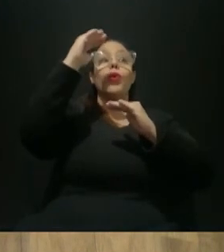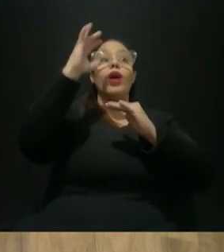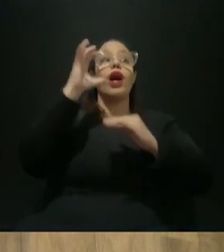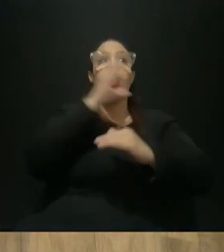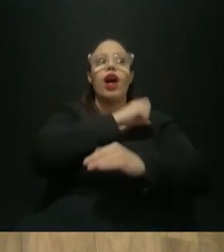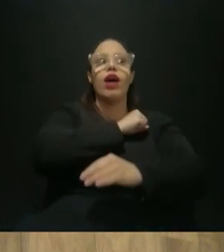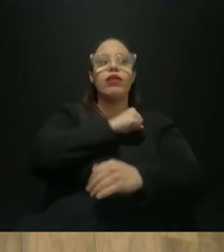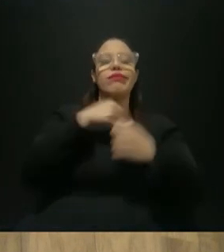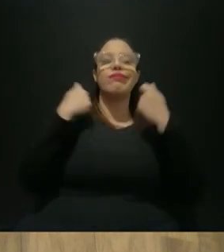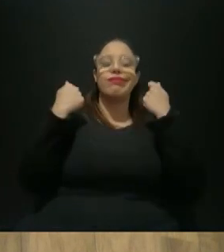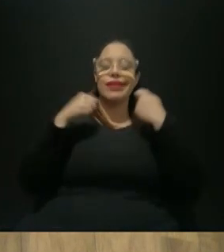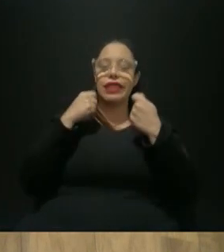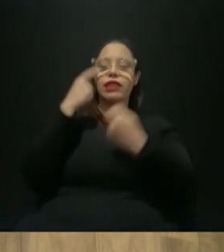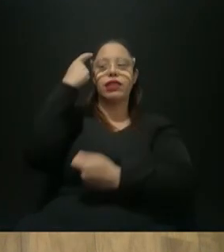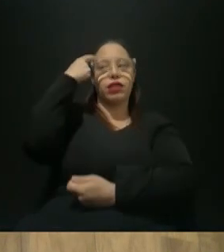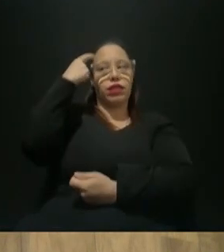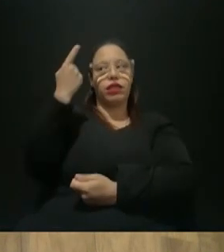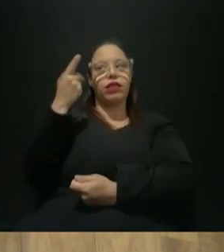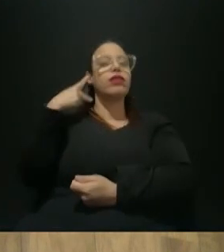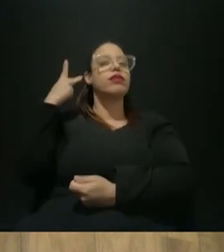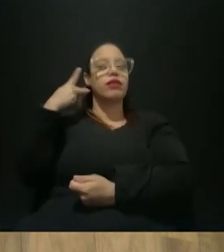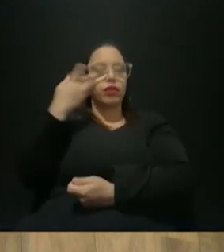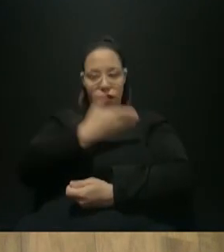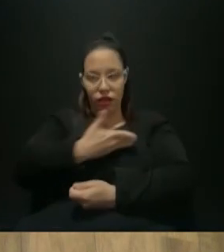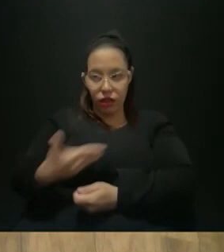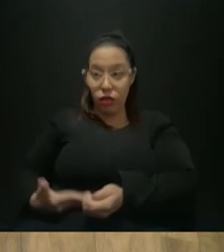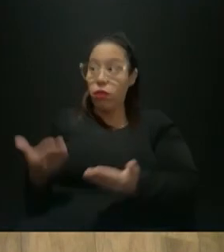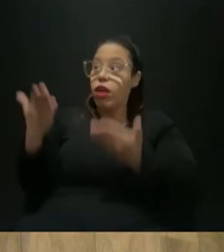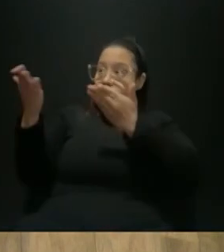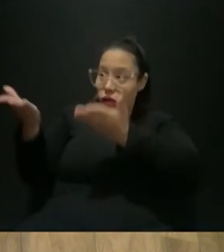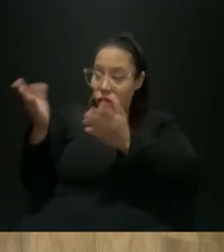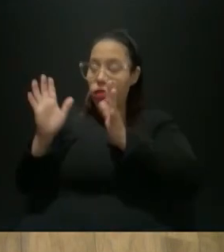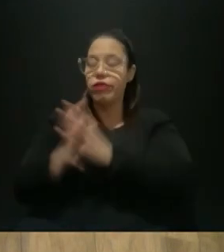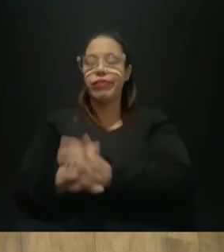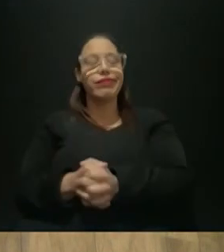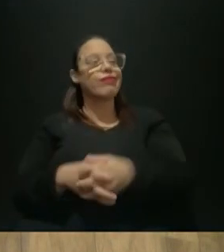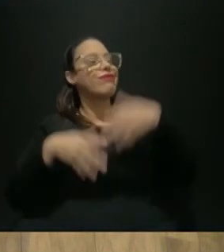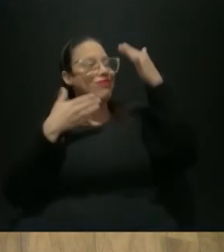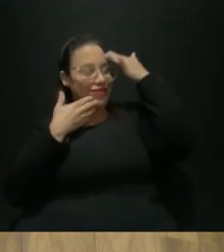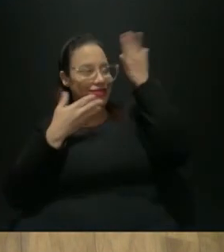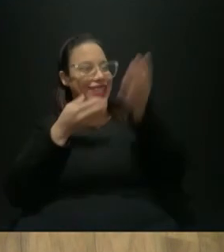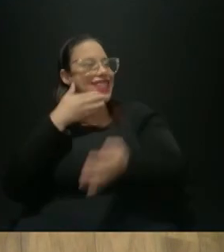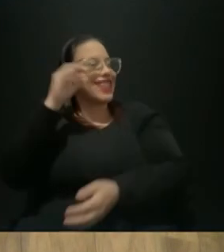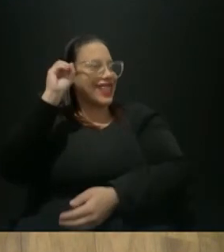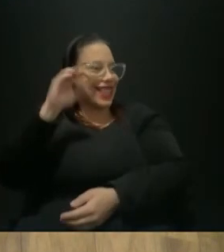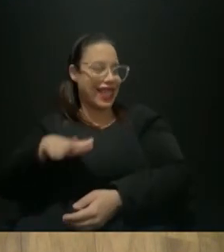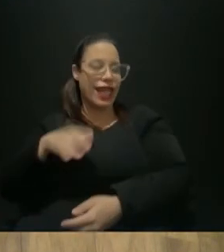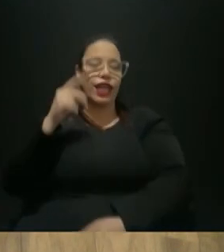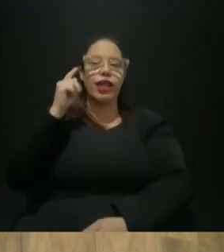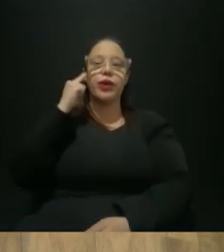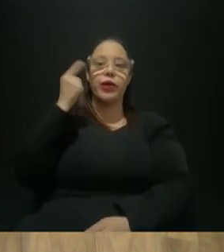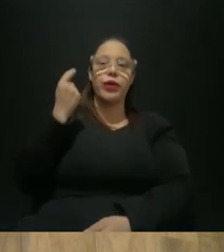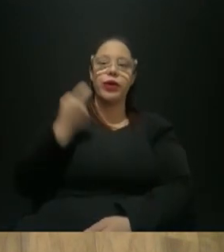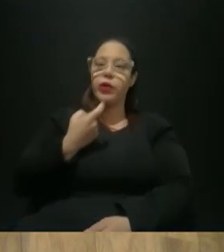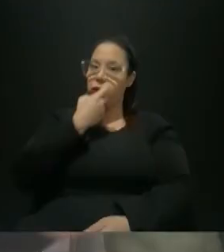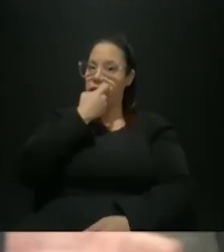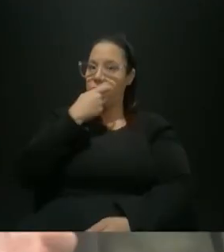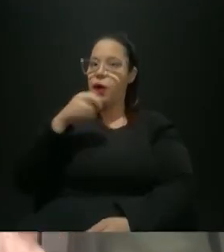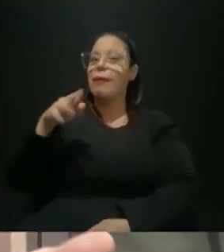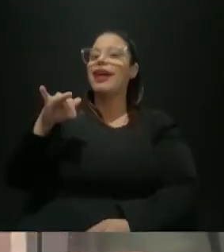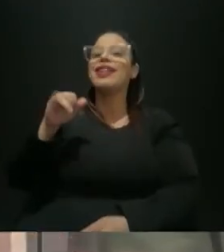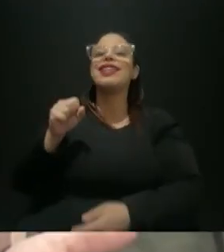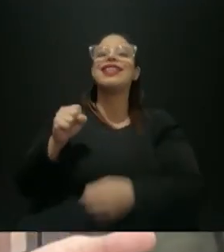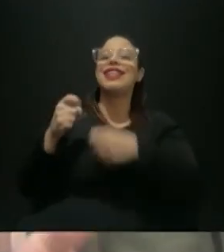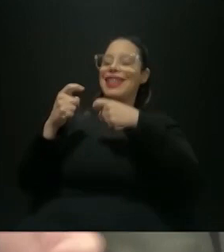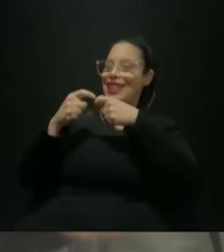pensar na política pública para eles também. Boa tarde, menina, boa tarde. Martins, que foi meu pediatra, tenho a honra, fico